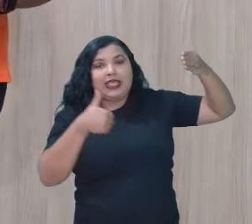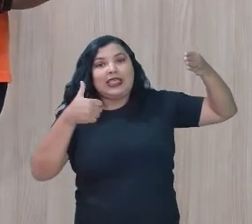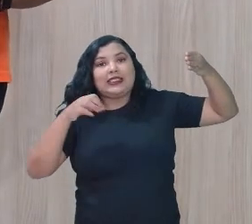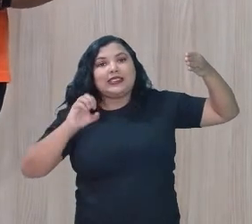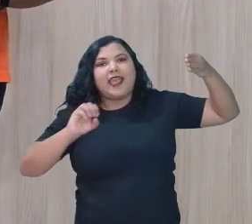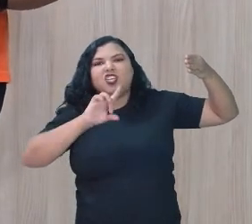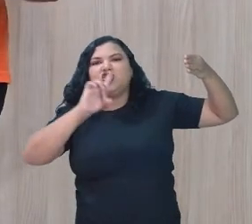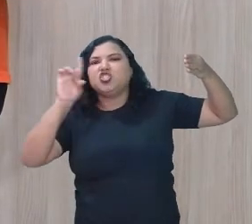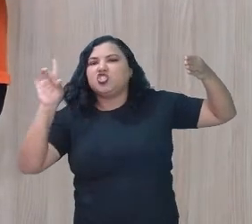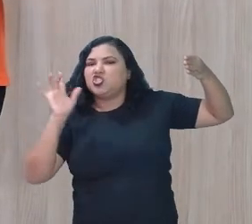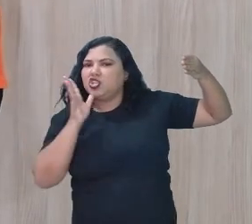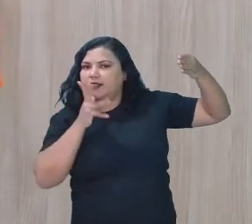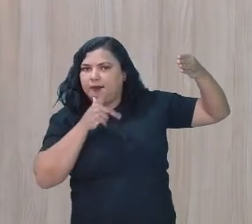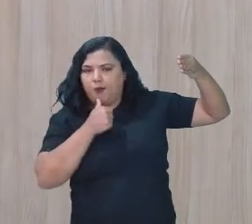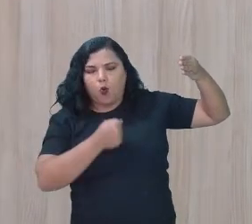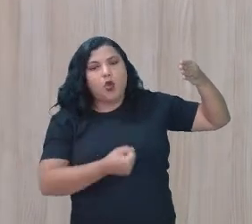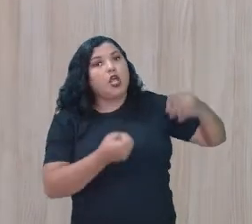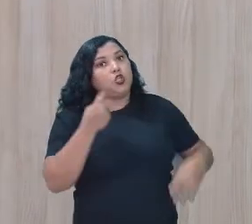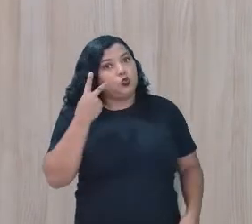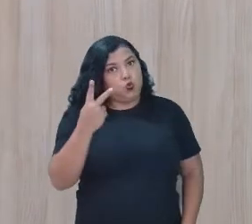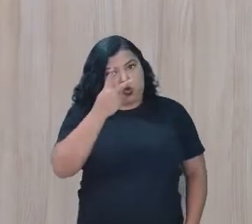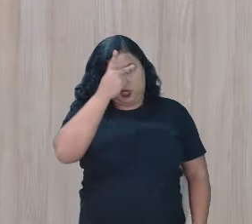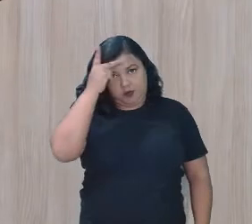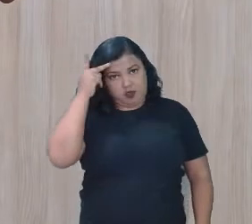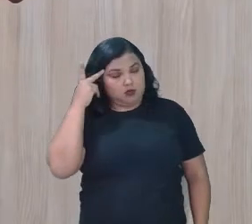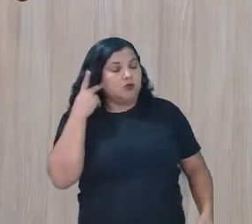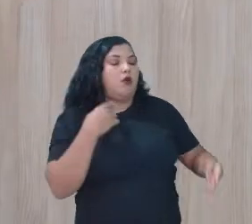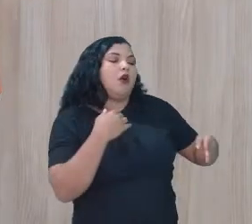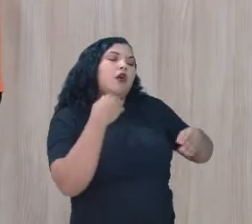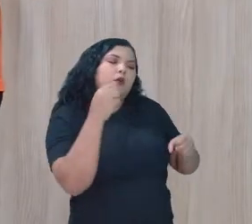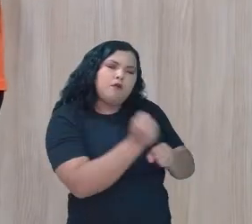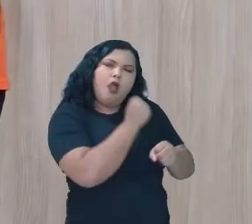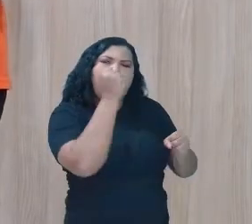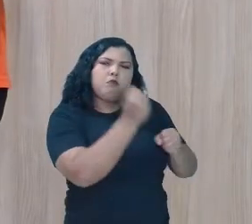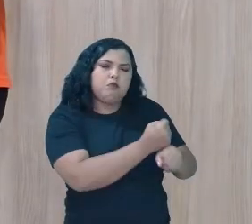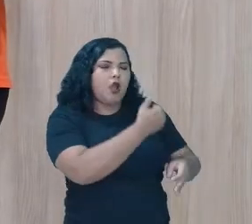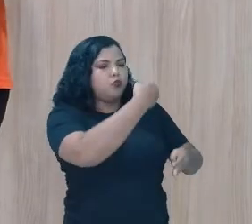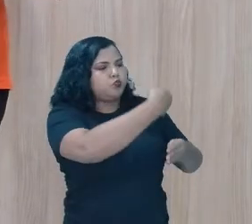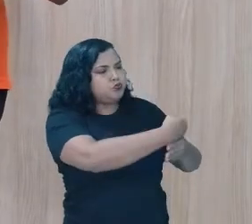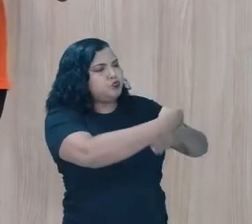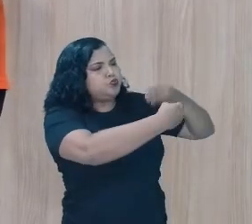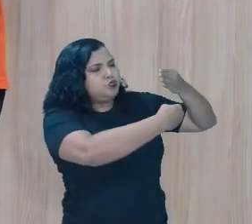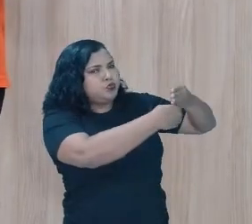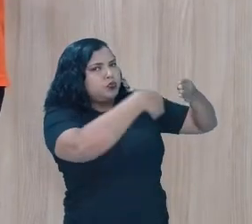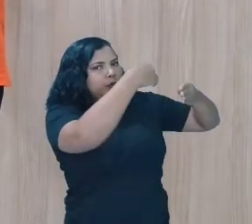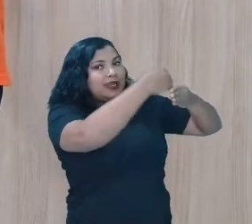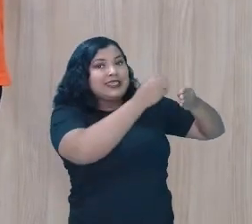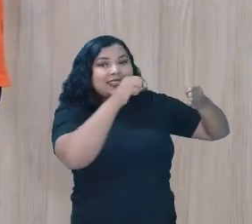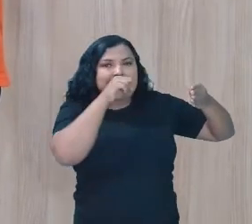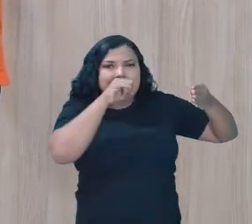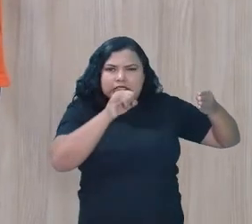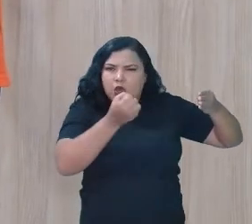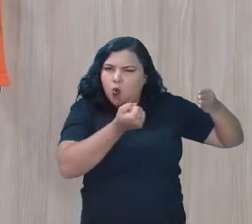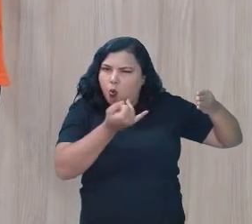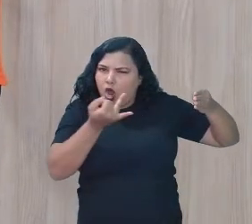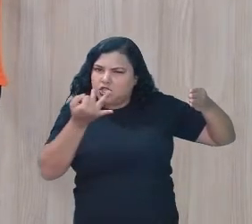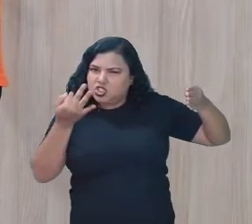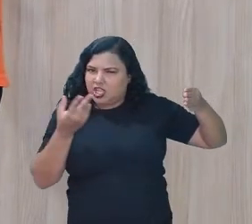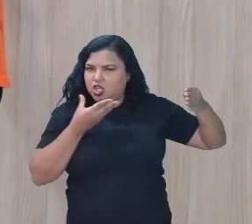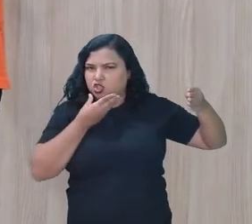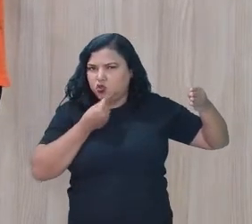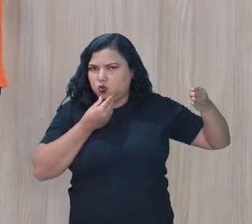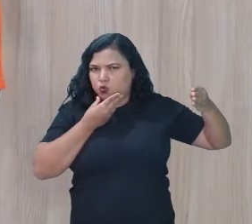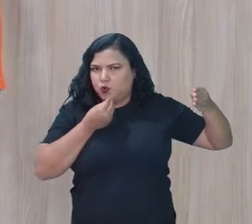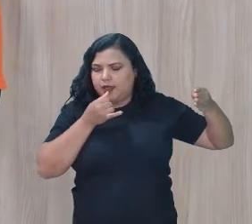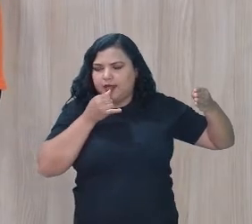10 dias. Então, 2 pedreiros vão construir o muro em 10 dias. Se eu aumento a quantidade de pedreiros para